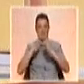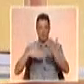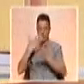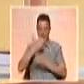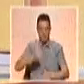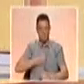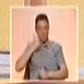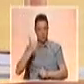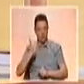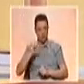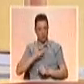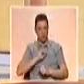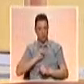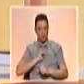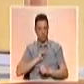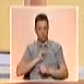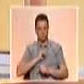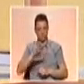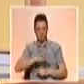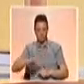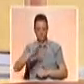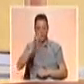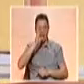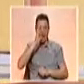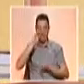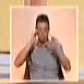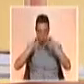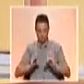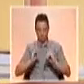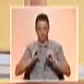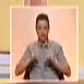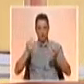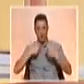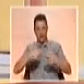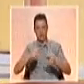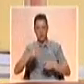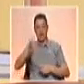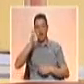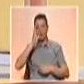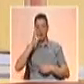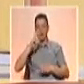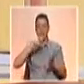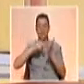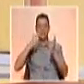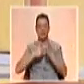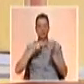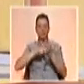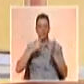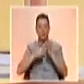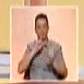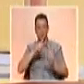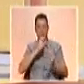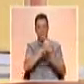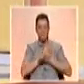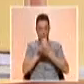melhorar a nossa pegada hídrica e, portanto, diminuir o consumo de água. E a tecnologia, até que ponto é que ela nos